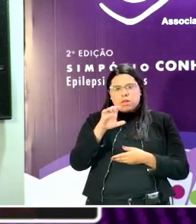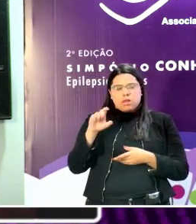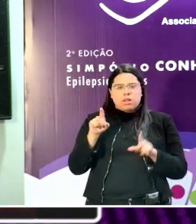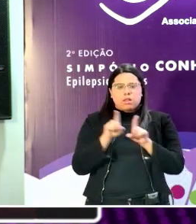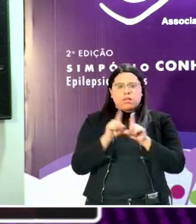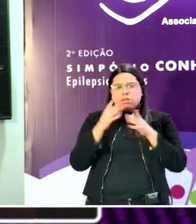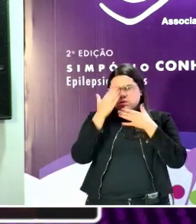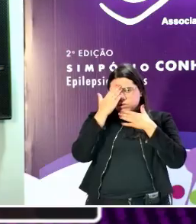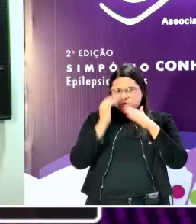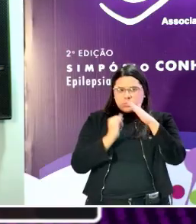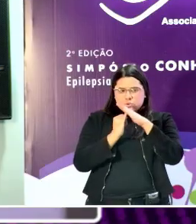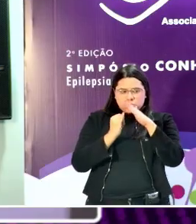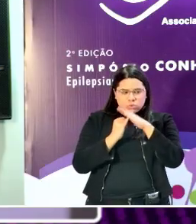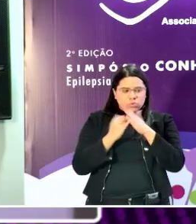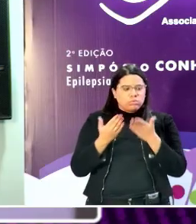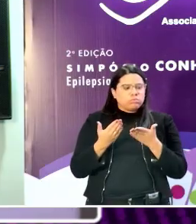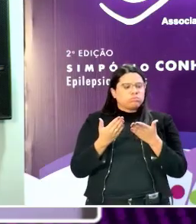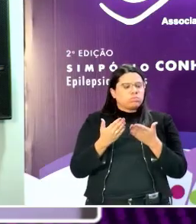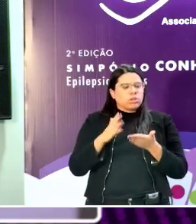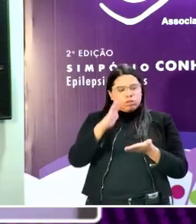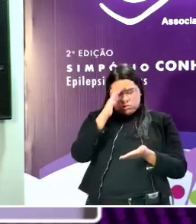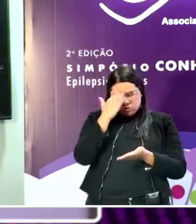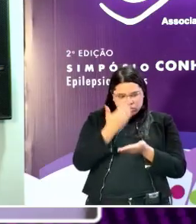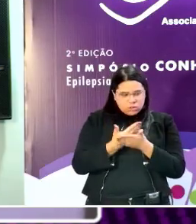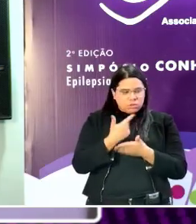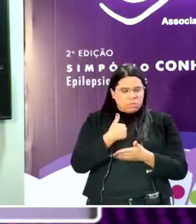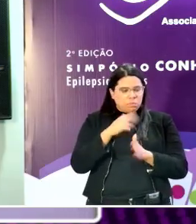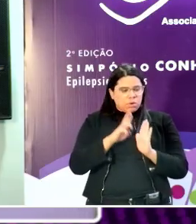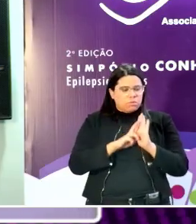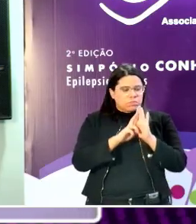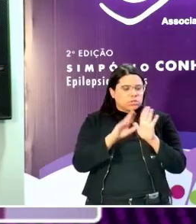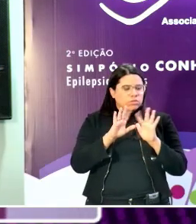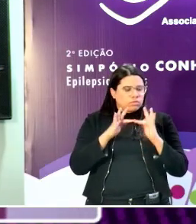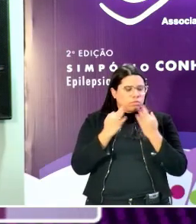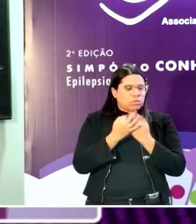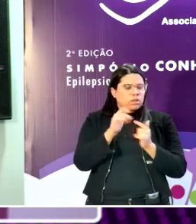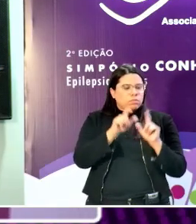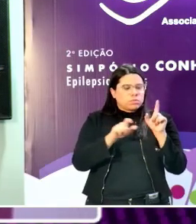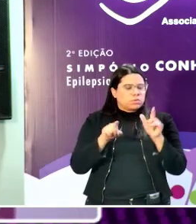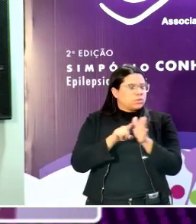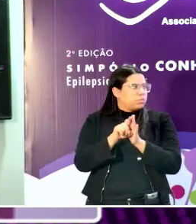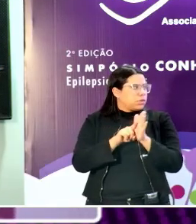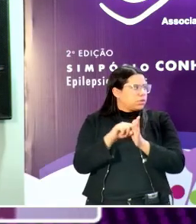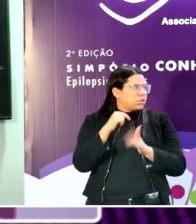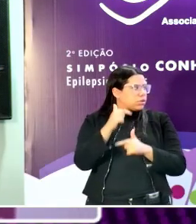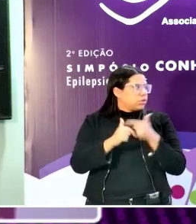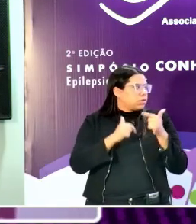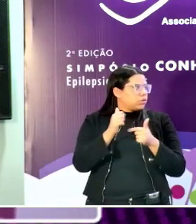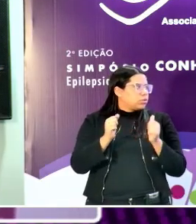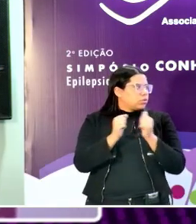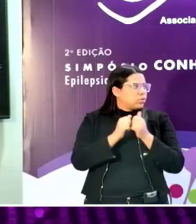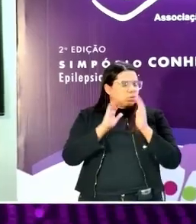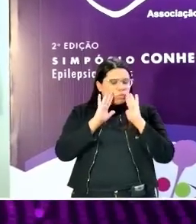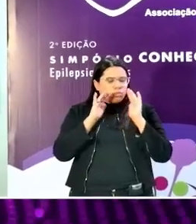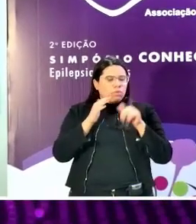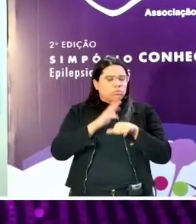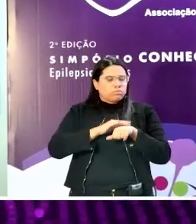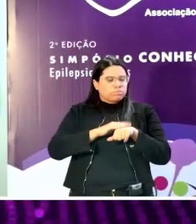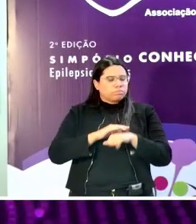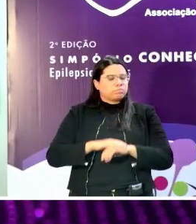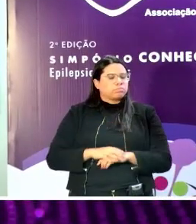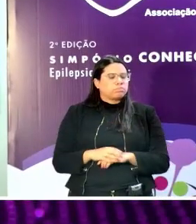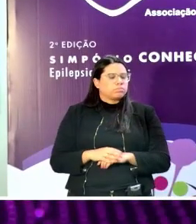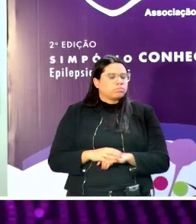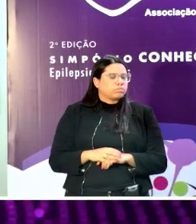Instituto DAF1, que está confiando em mim para representar as famílias e os pesquisadores que estão trabalhando em prol dessa síndrome.